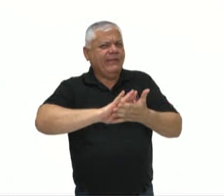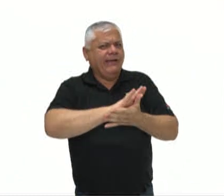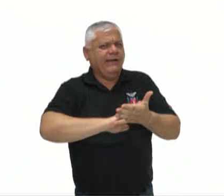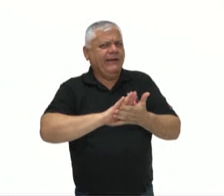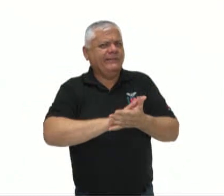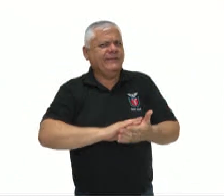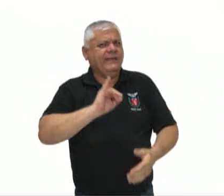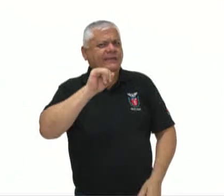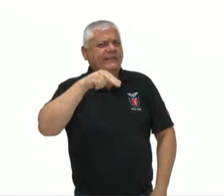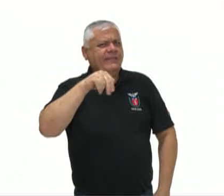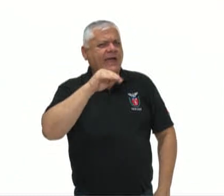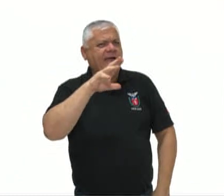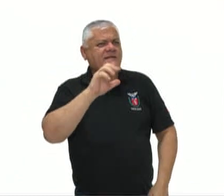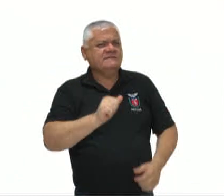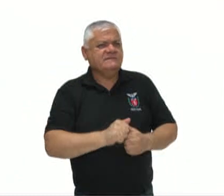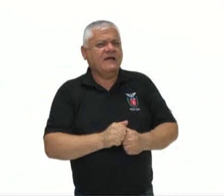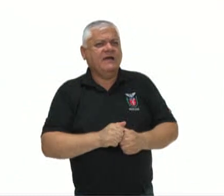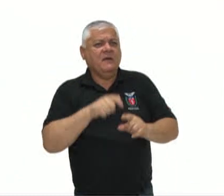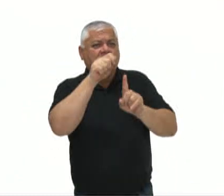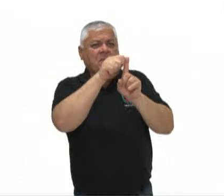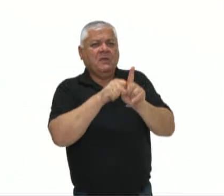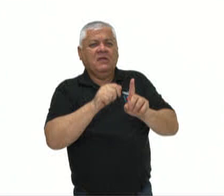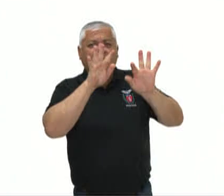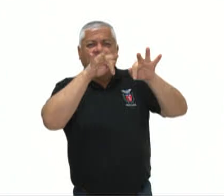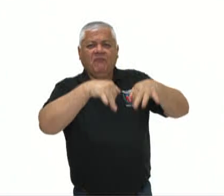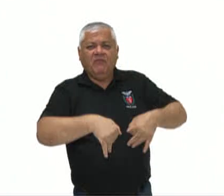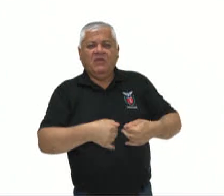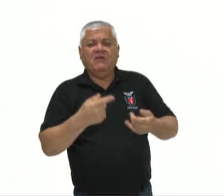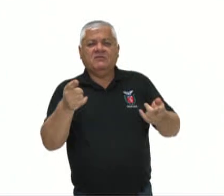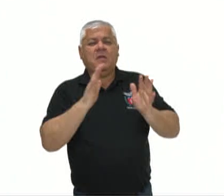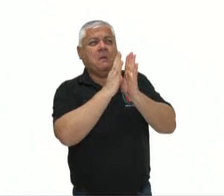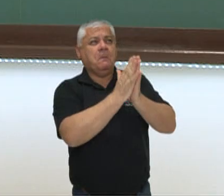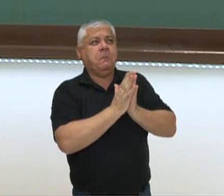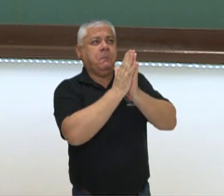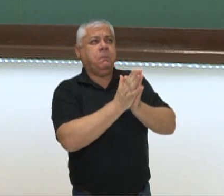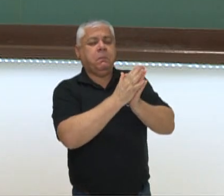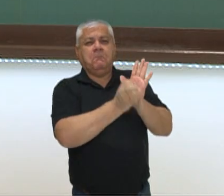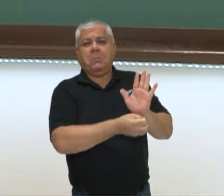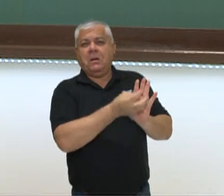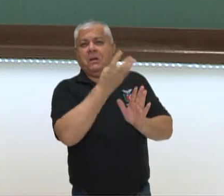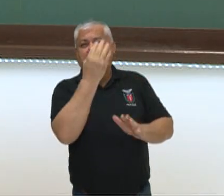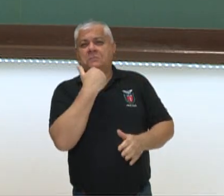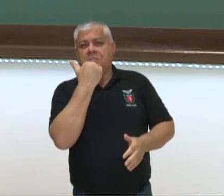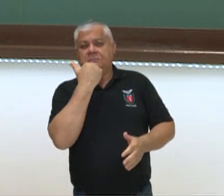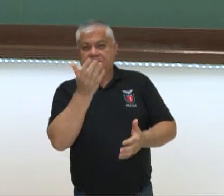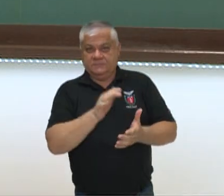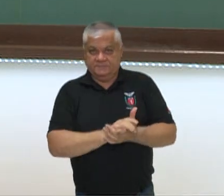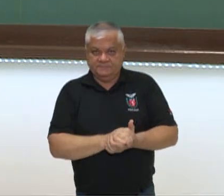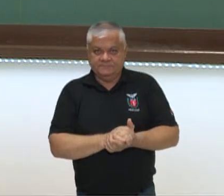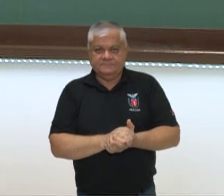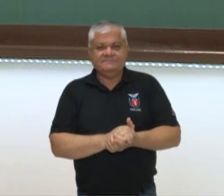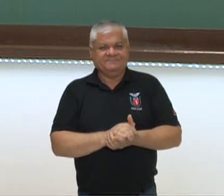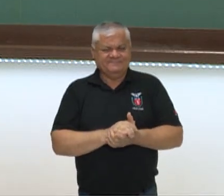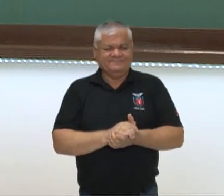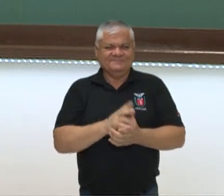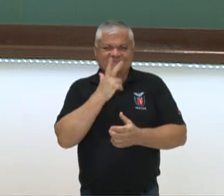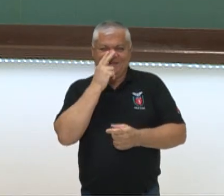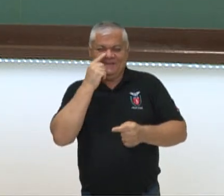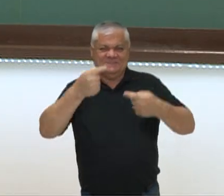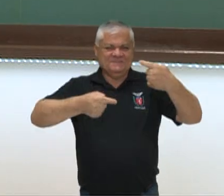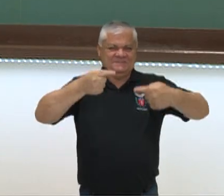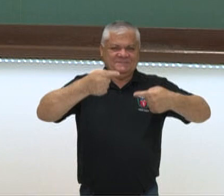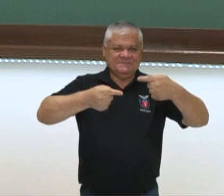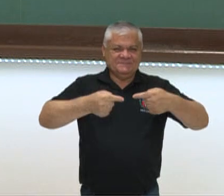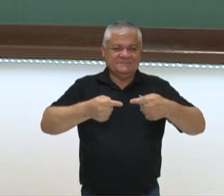Já chegou o fim do mês, nem por você fazer tanta novena. Observem, há um contraste muito peculiar